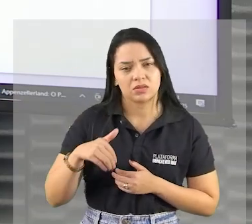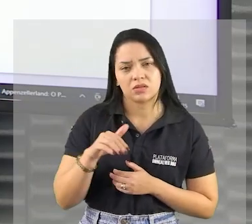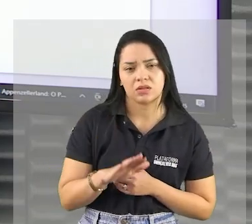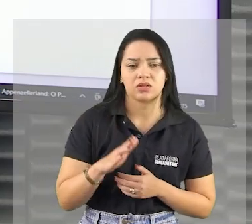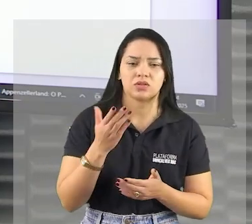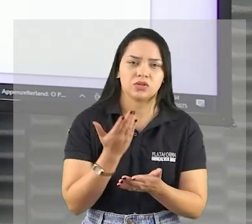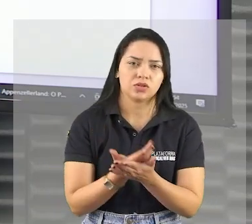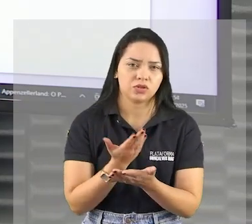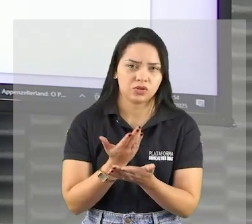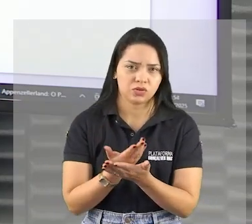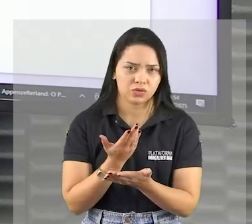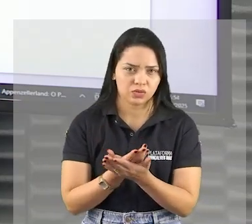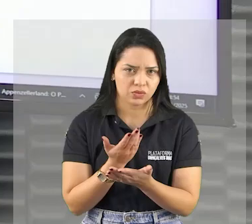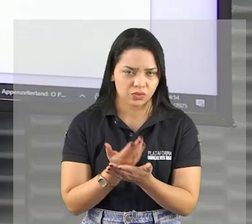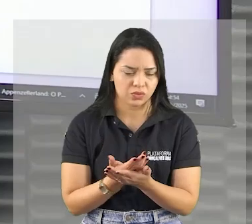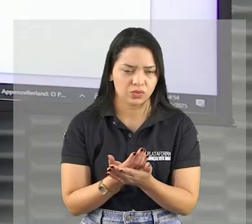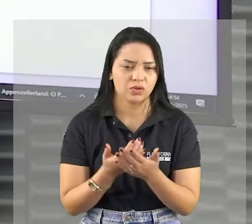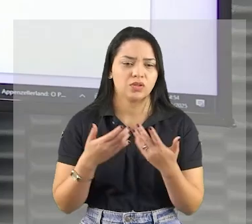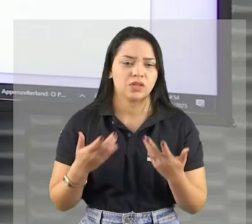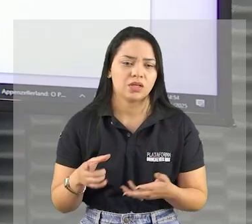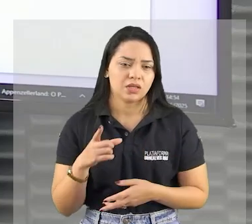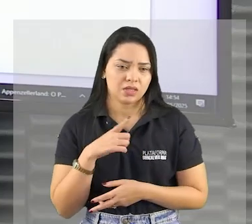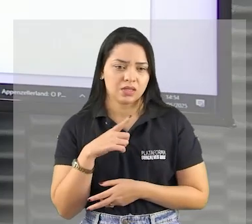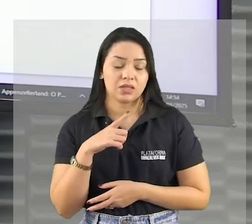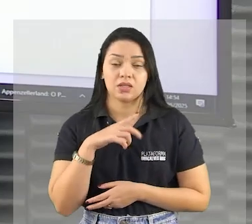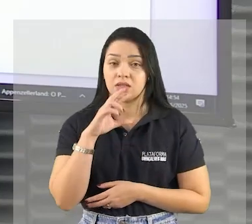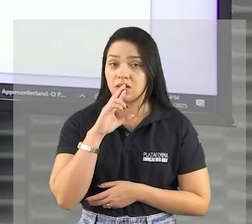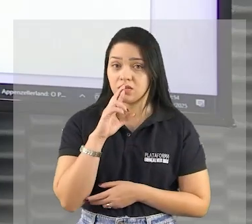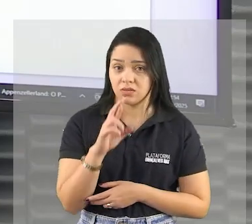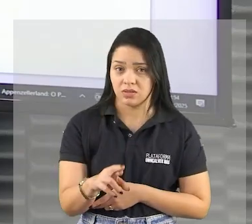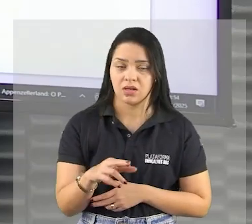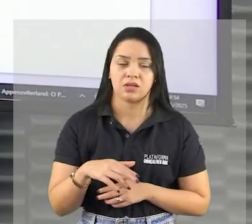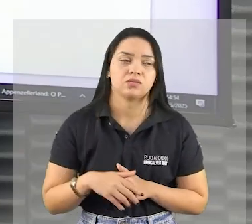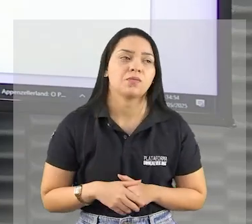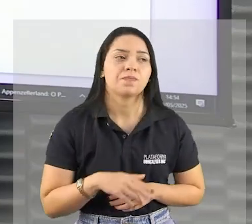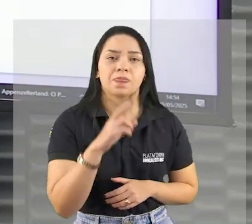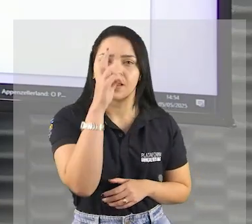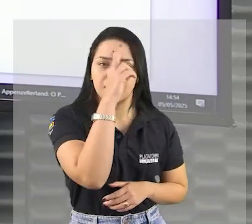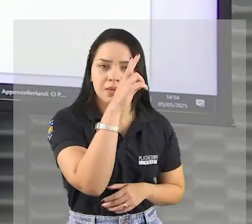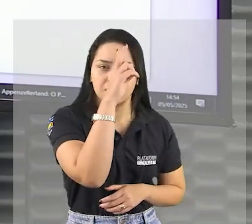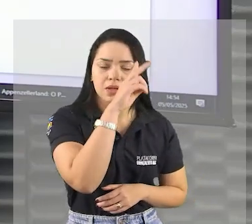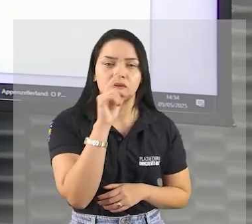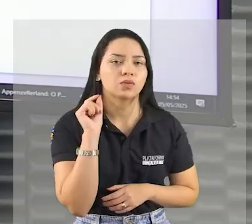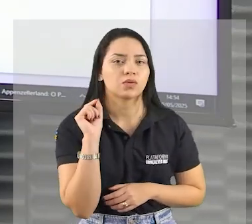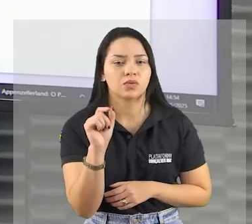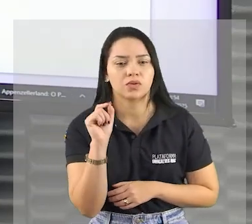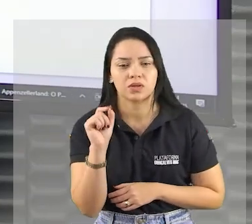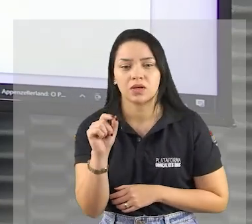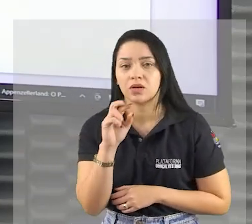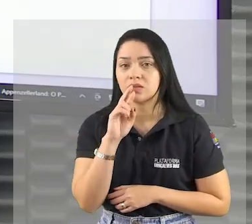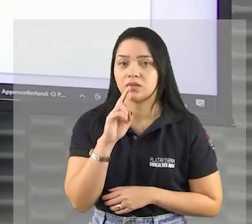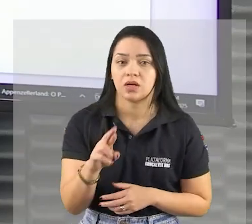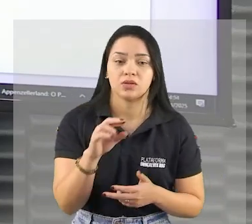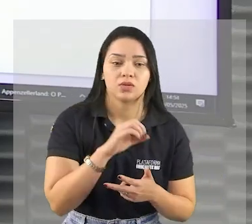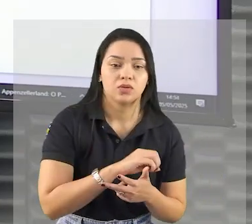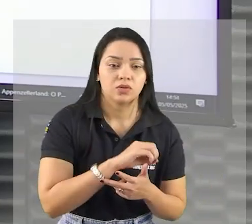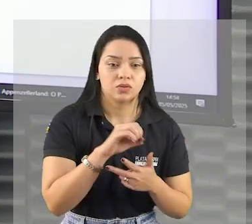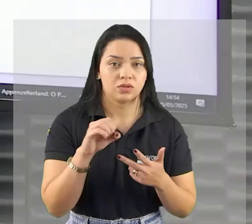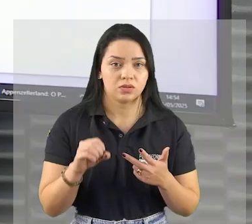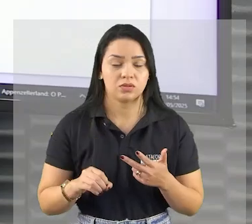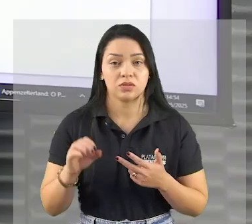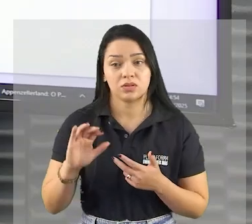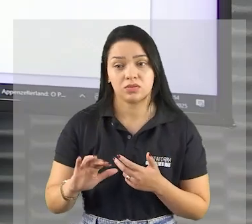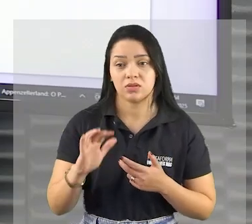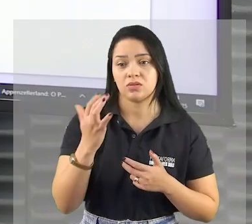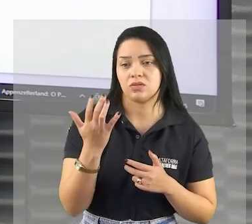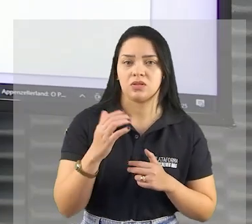nos estudos a partir desse resultado. E aí lembrando que o resultado do Enem, ele é um resultado também